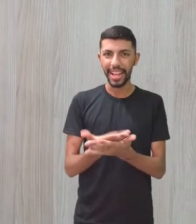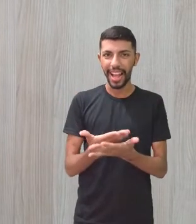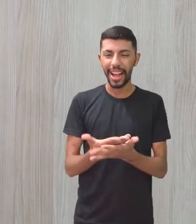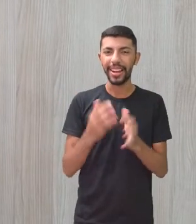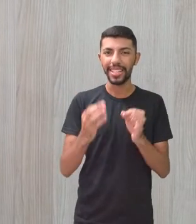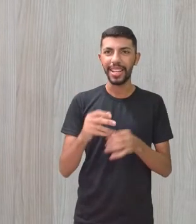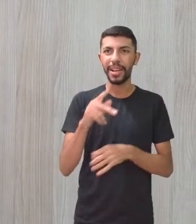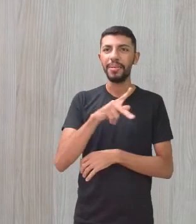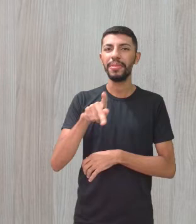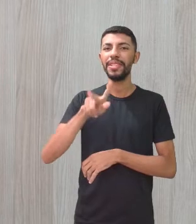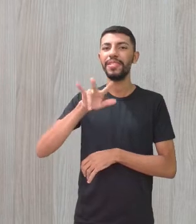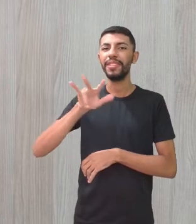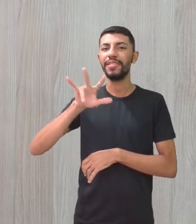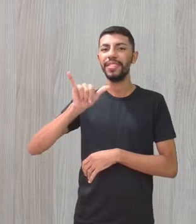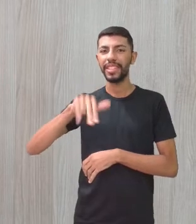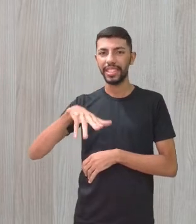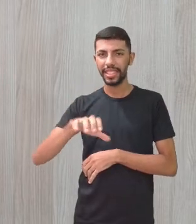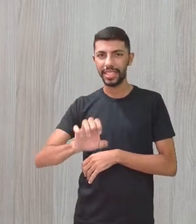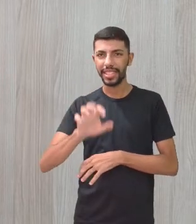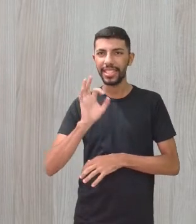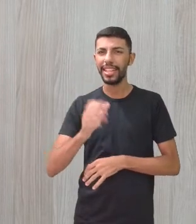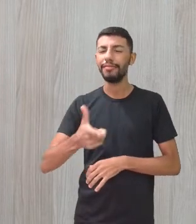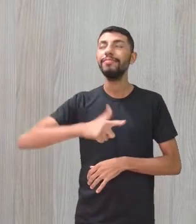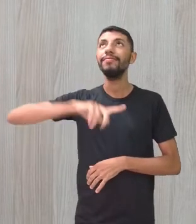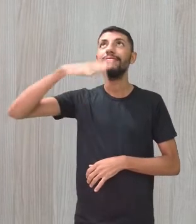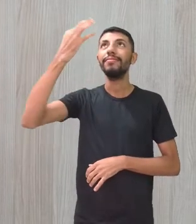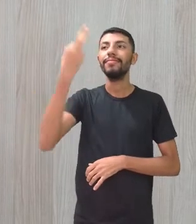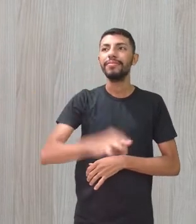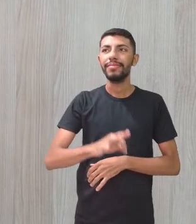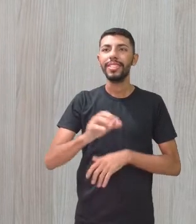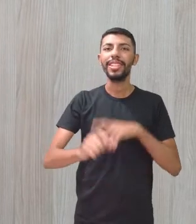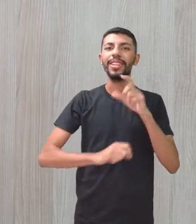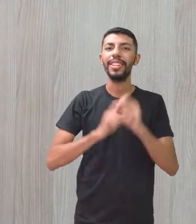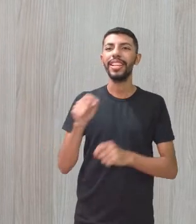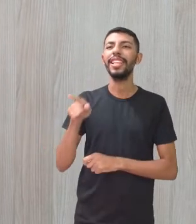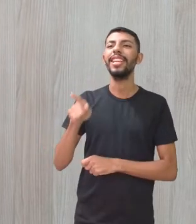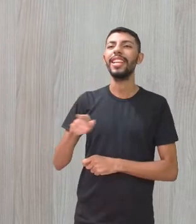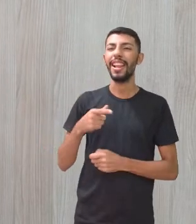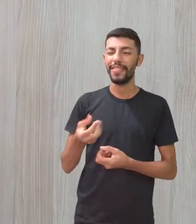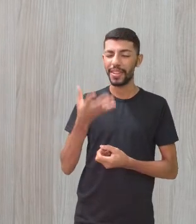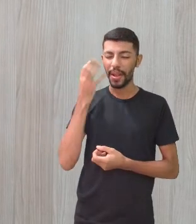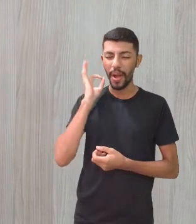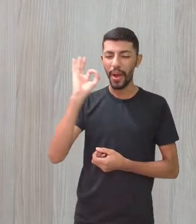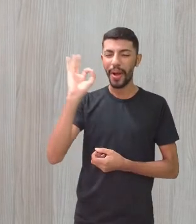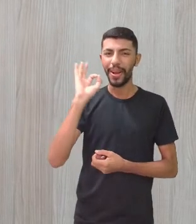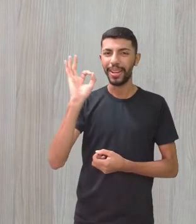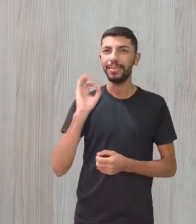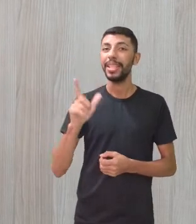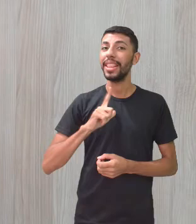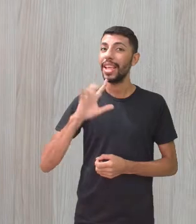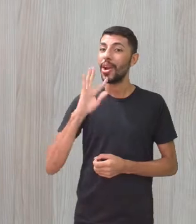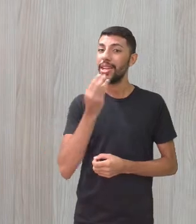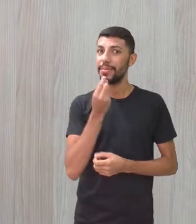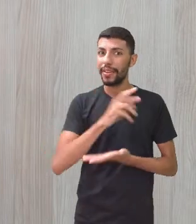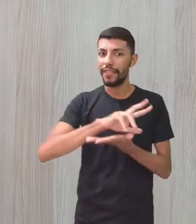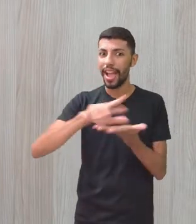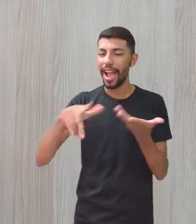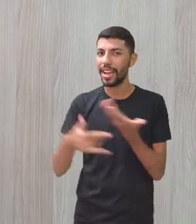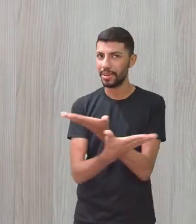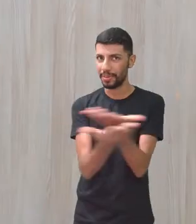é? Da professora Viviane, que eu tenho certeza que ela promete. Tem muitos conhecimentos para